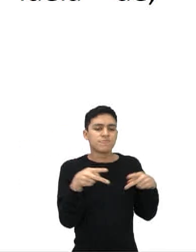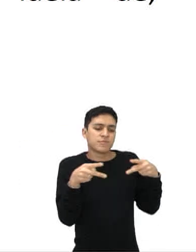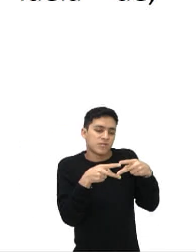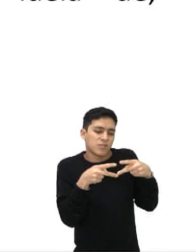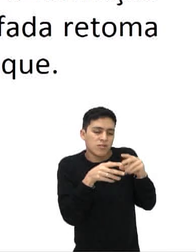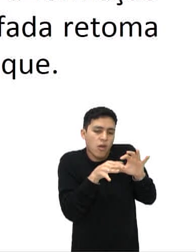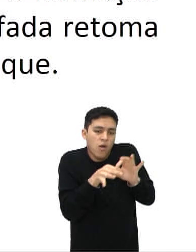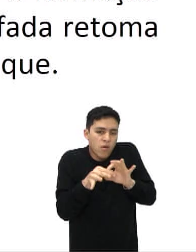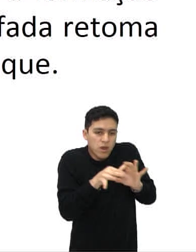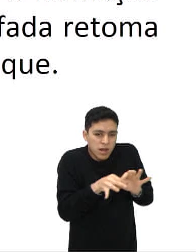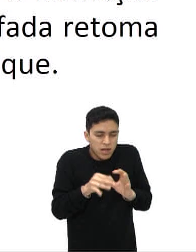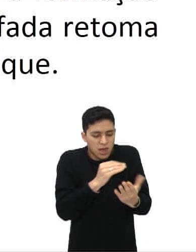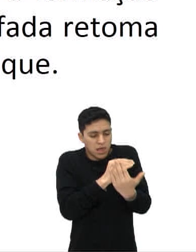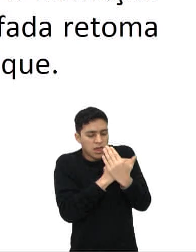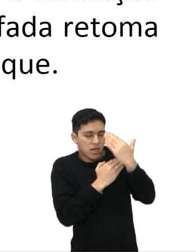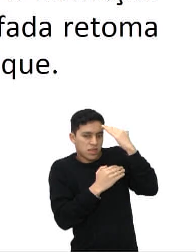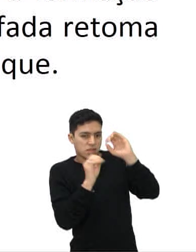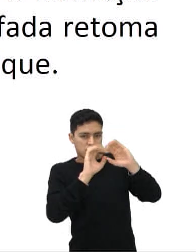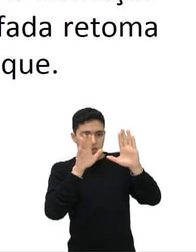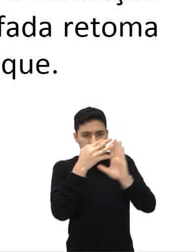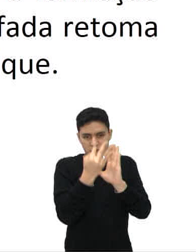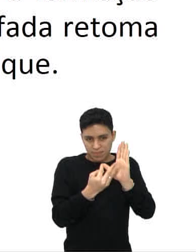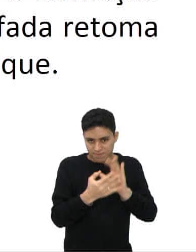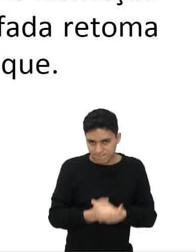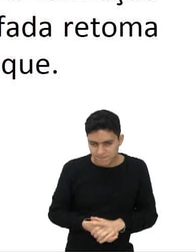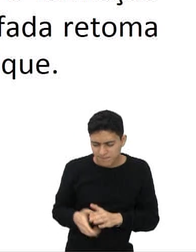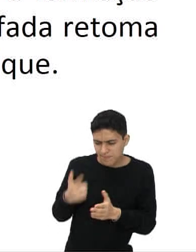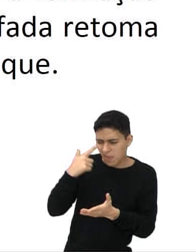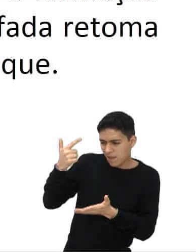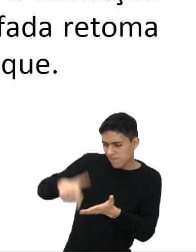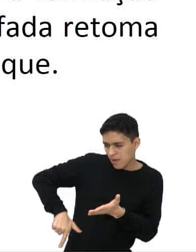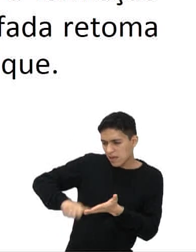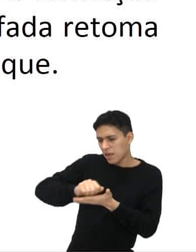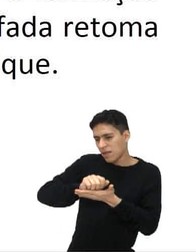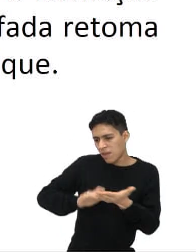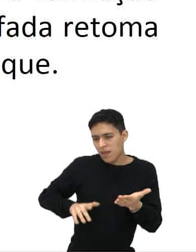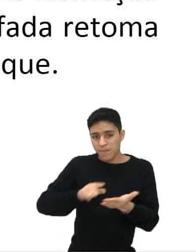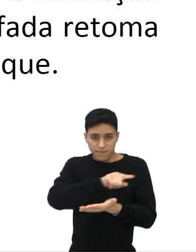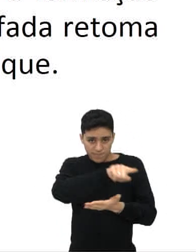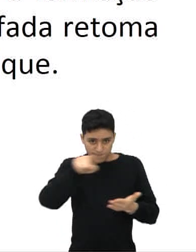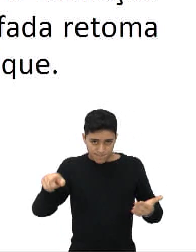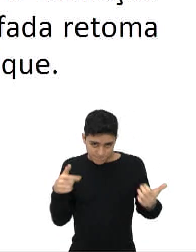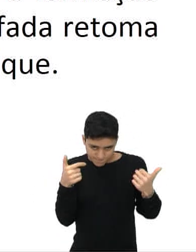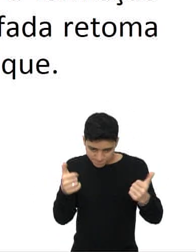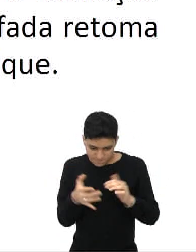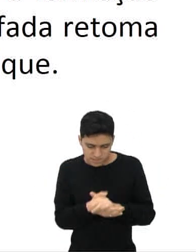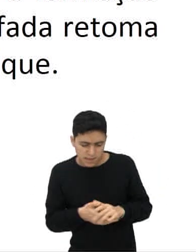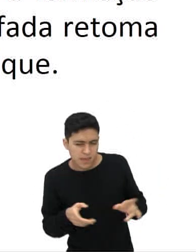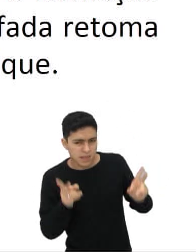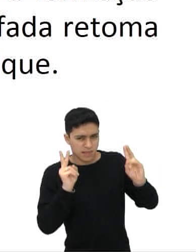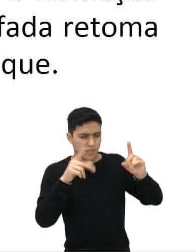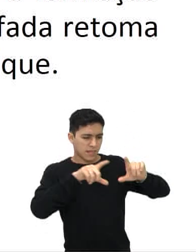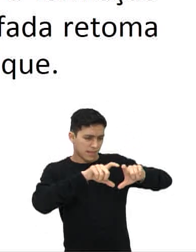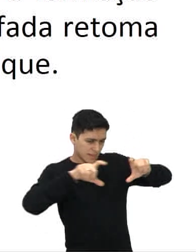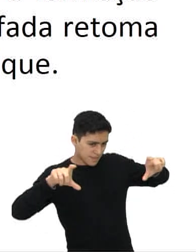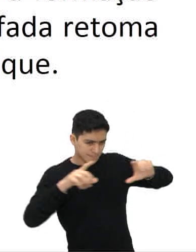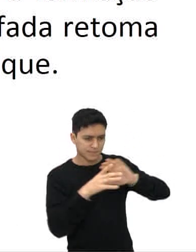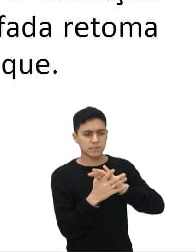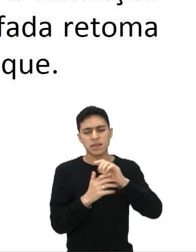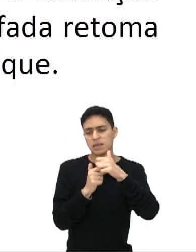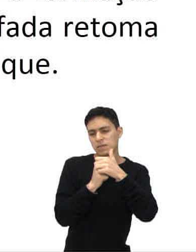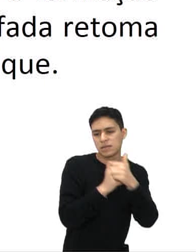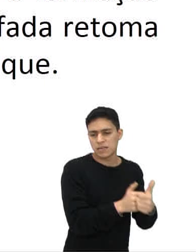os dois conectivos. Tenho mais um exercício para você. Esse mesmo trechinho, tá?